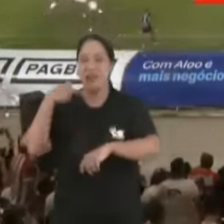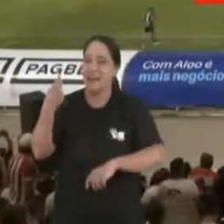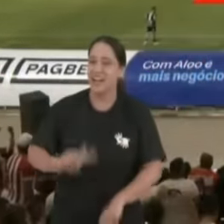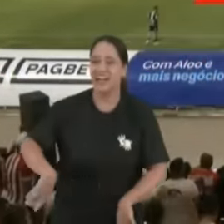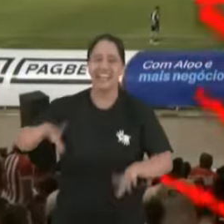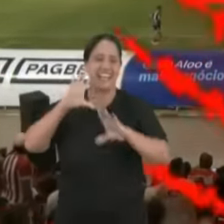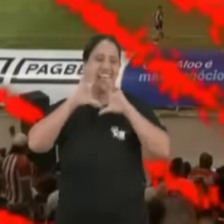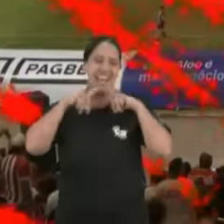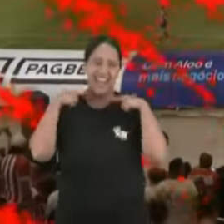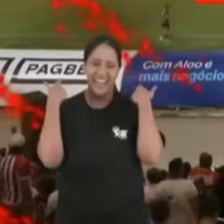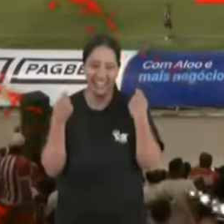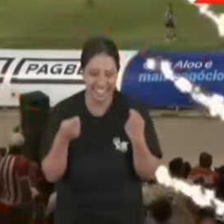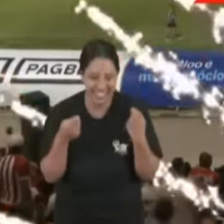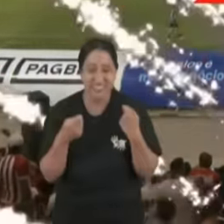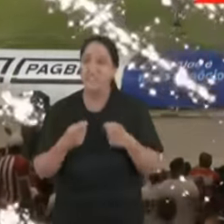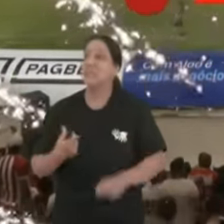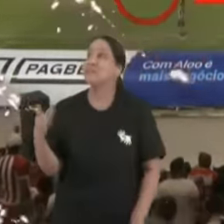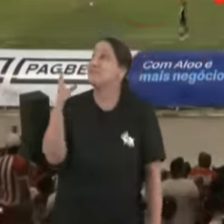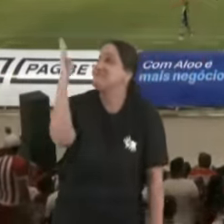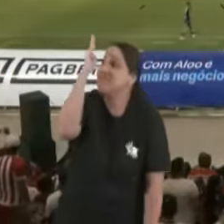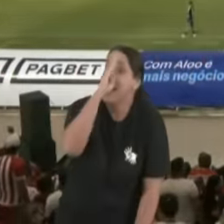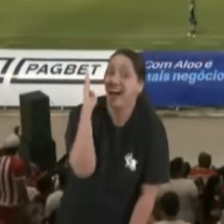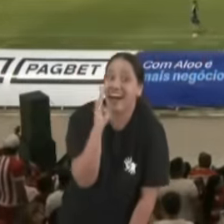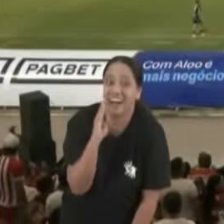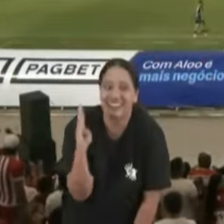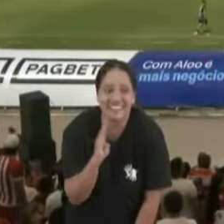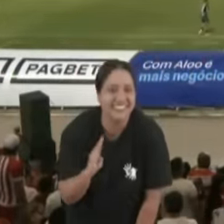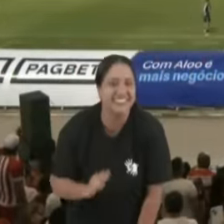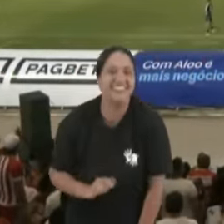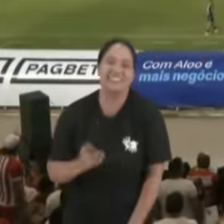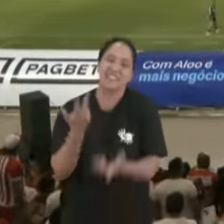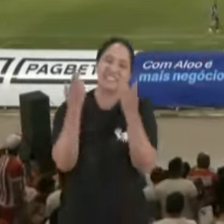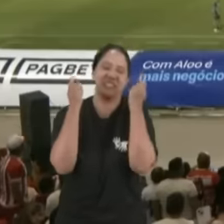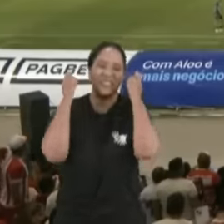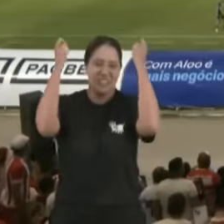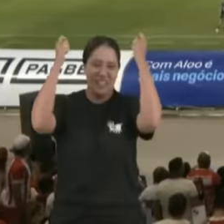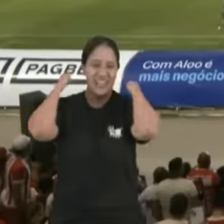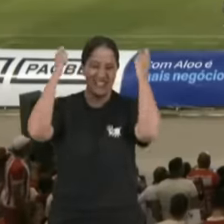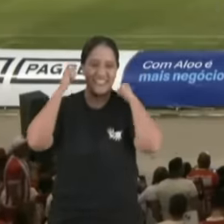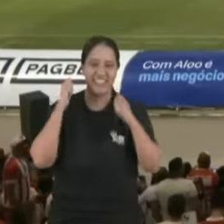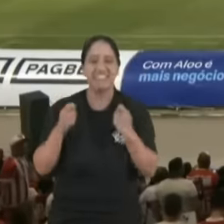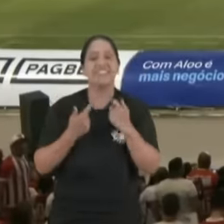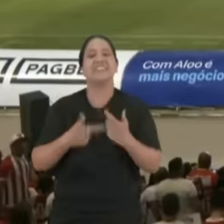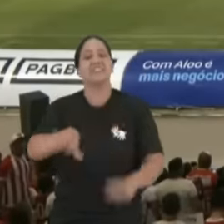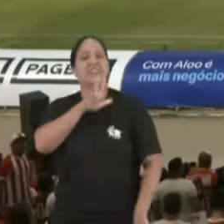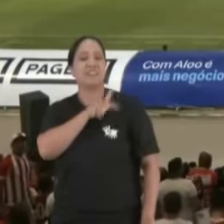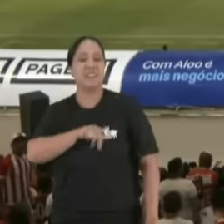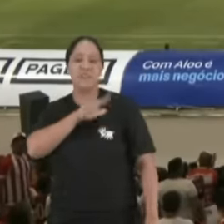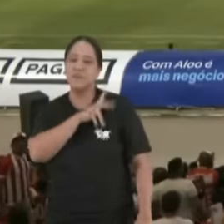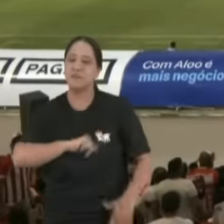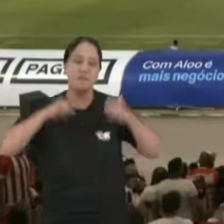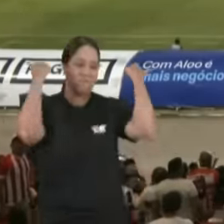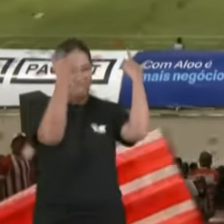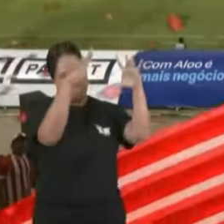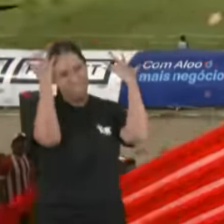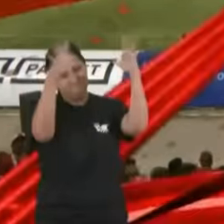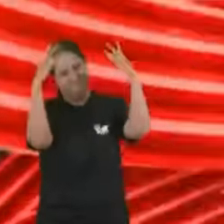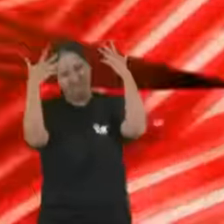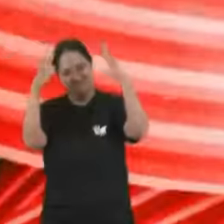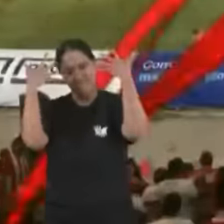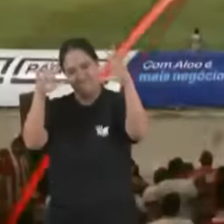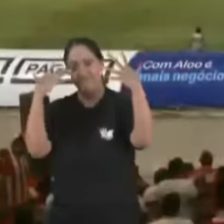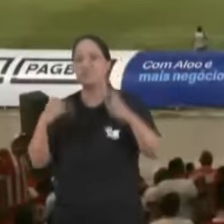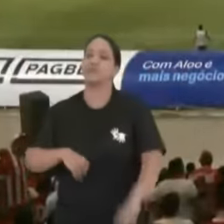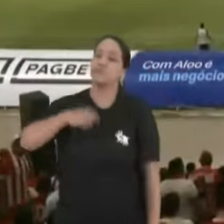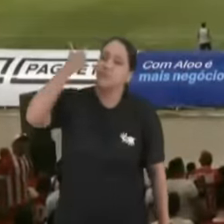de Alagoas, em todo o Brasil. O torcedor do CRB comemorando demais mais um